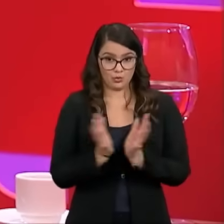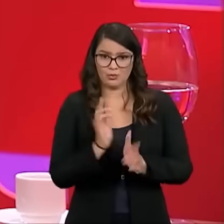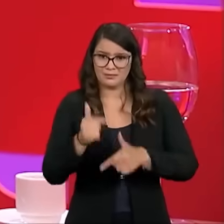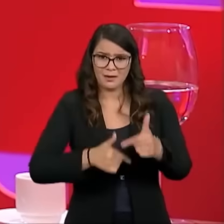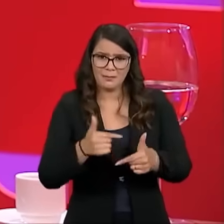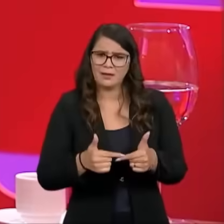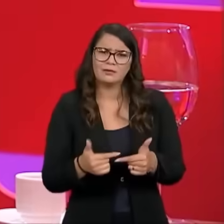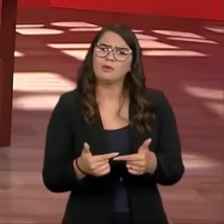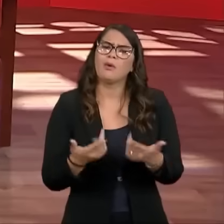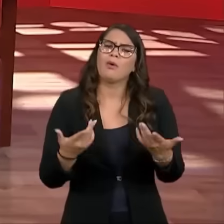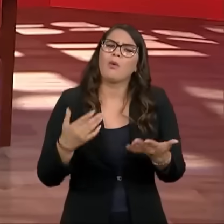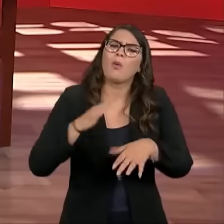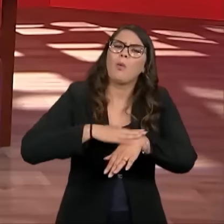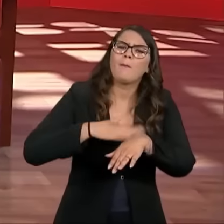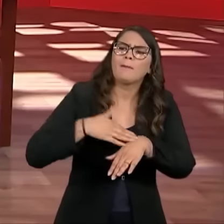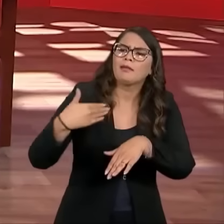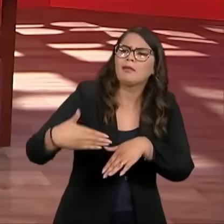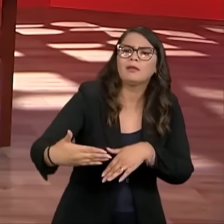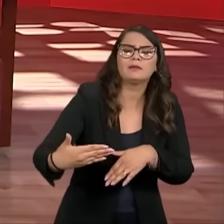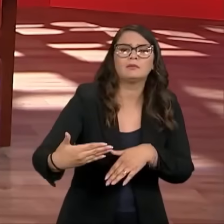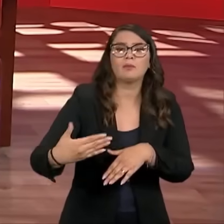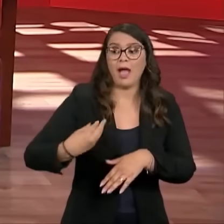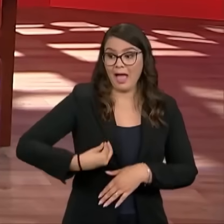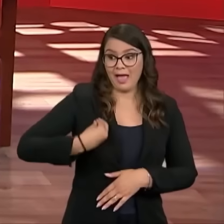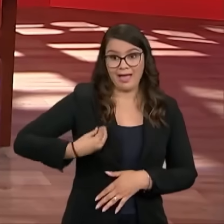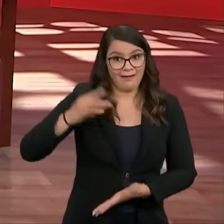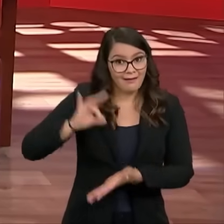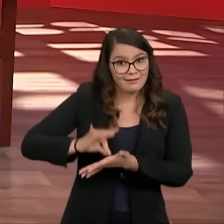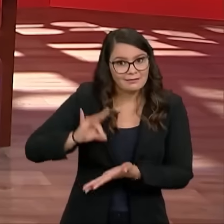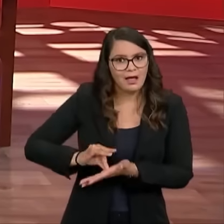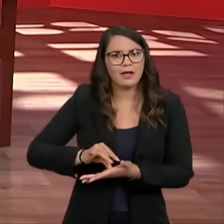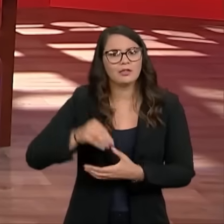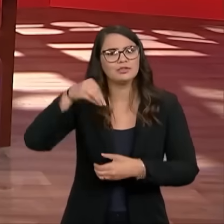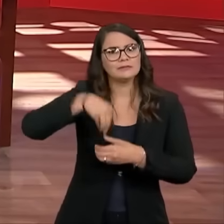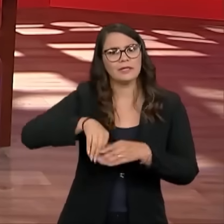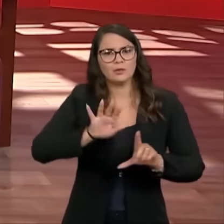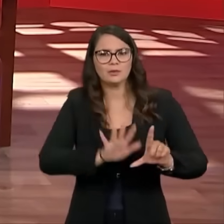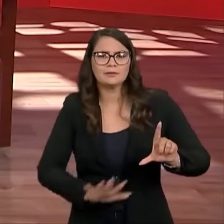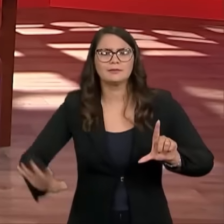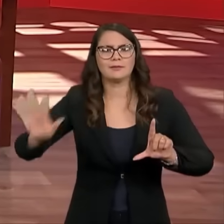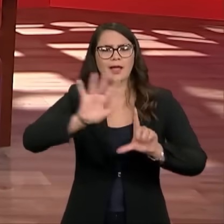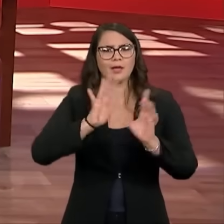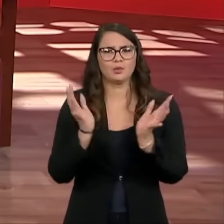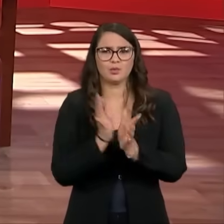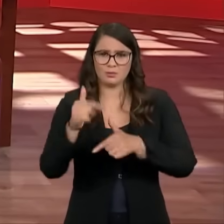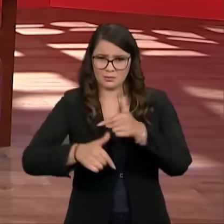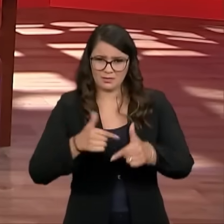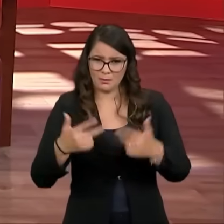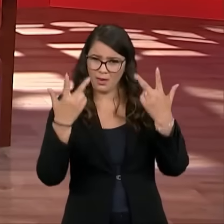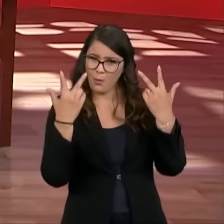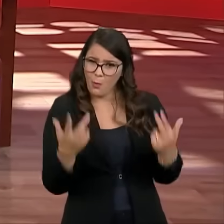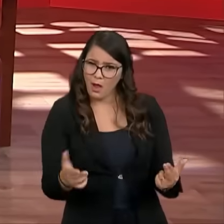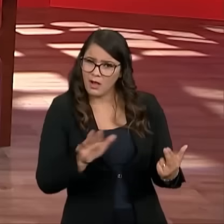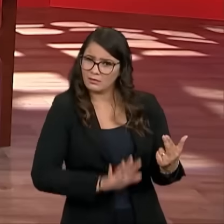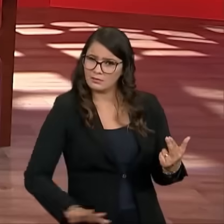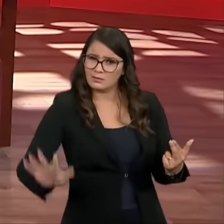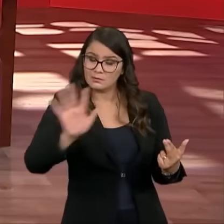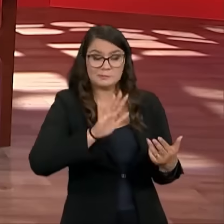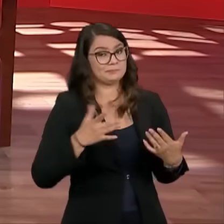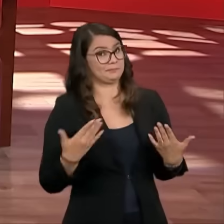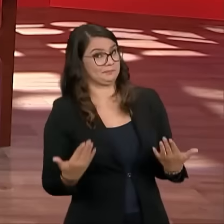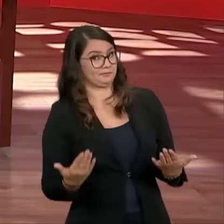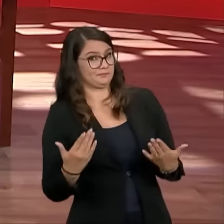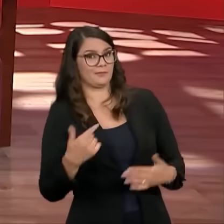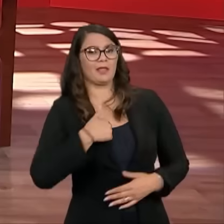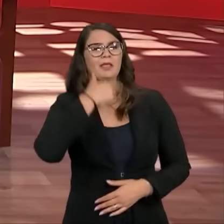trabalhadora onde entra será que as as realidades e as vivências dentro do espectro da classe trabalhadora ela é igual para todo mundo Será que